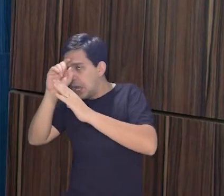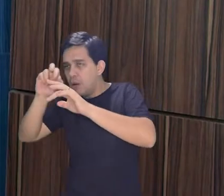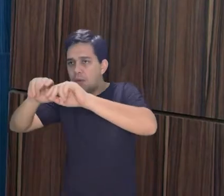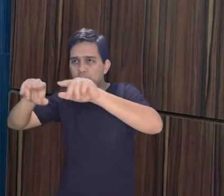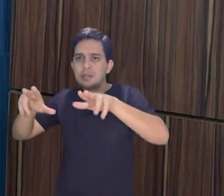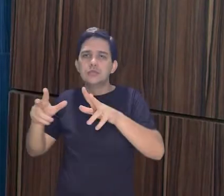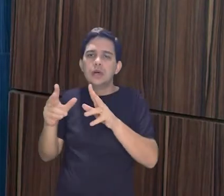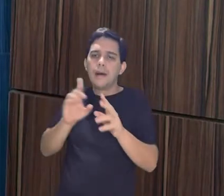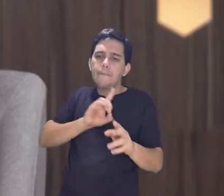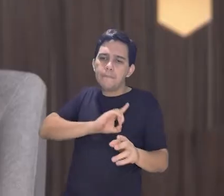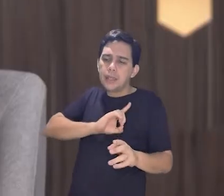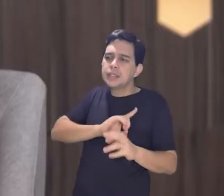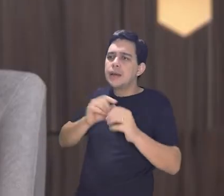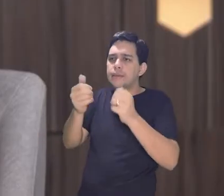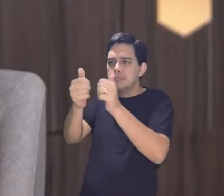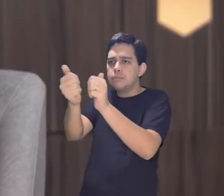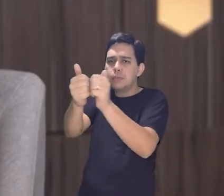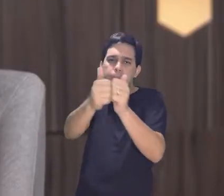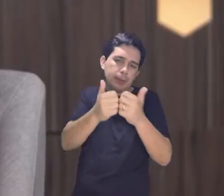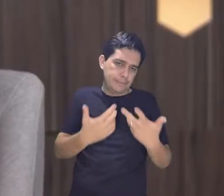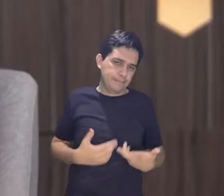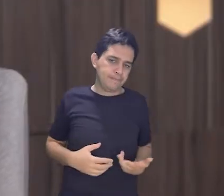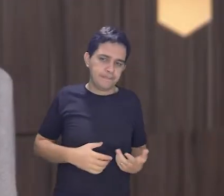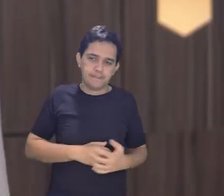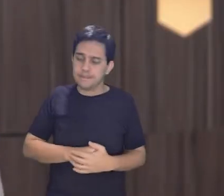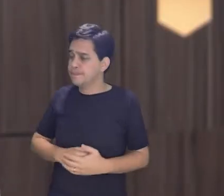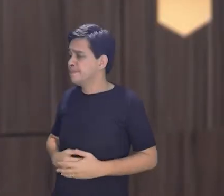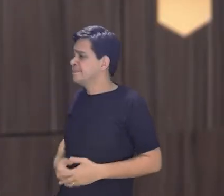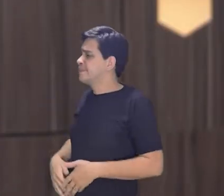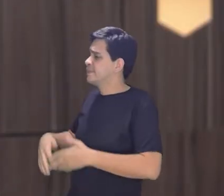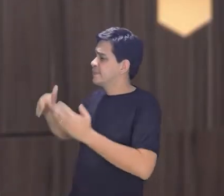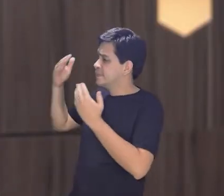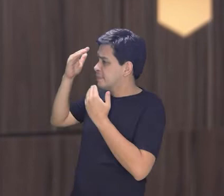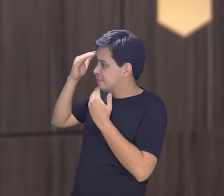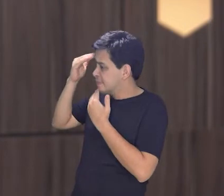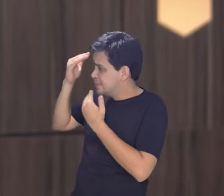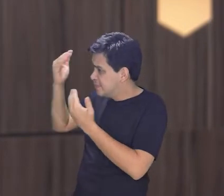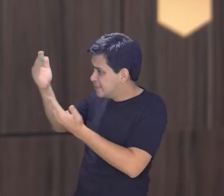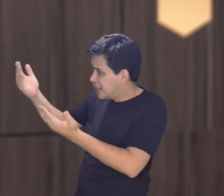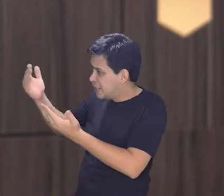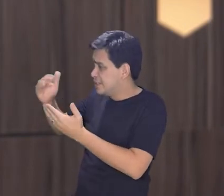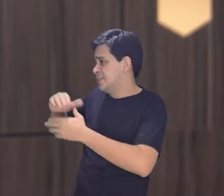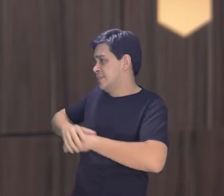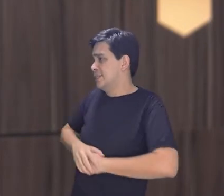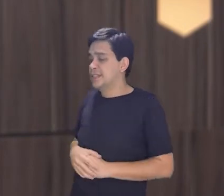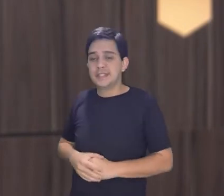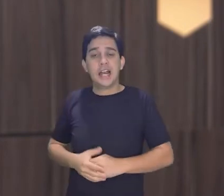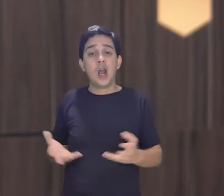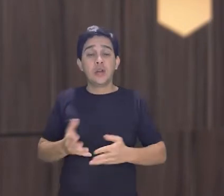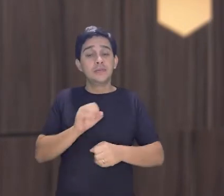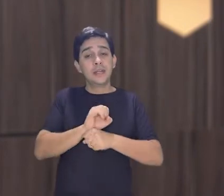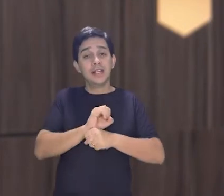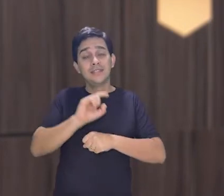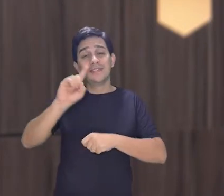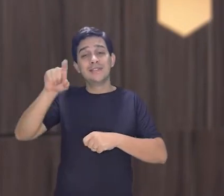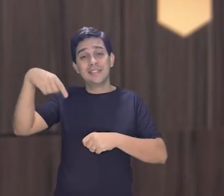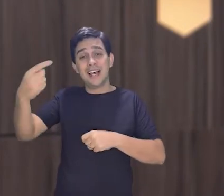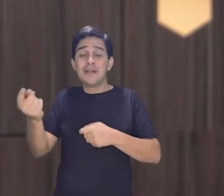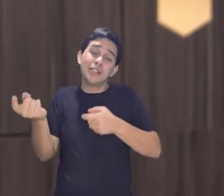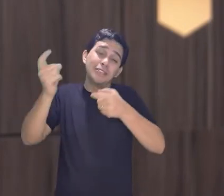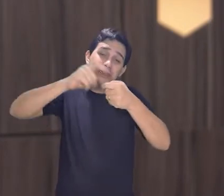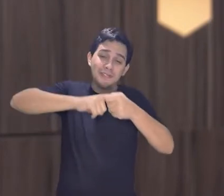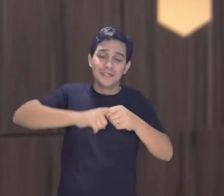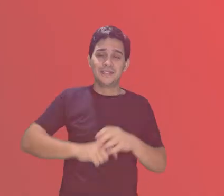com o projeto do CAU. Obrigada, doutor. Agora nós vamos para um rápido intervalo. Não saia daí, voltamos